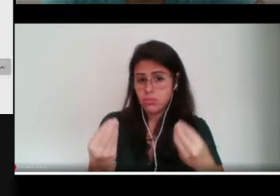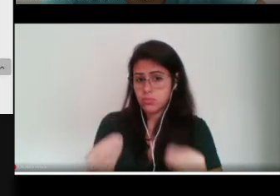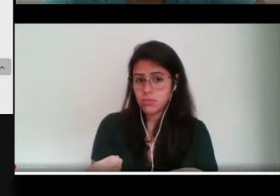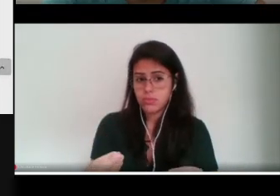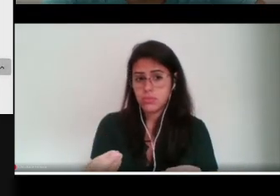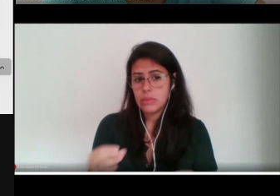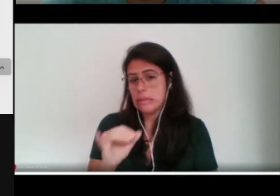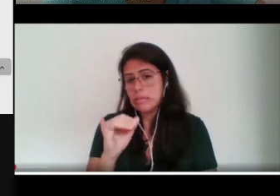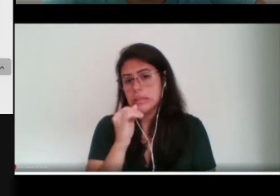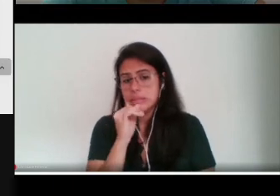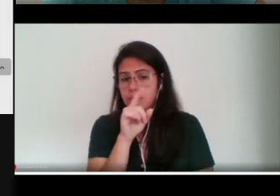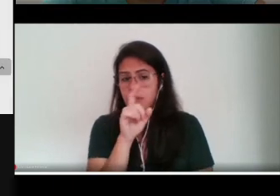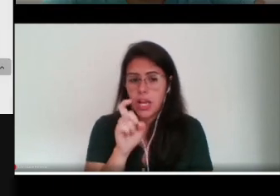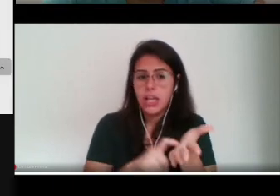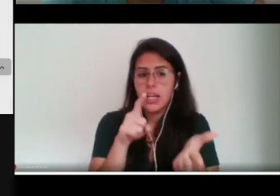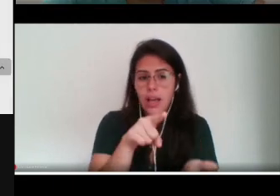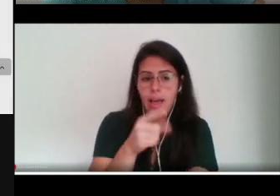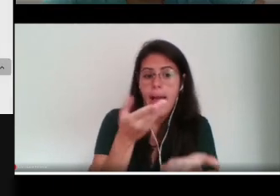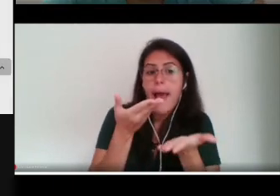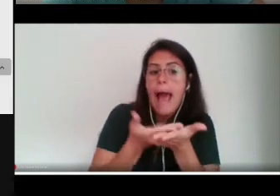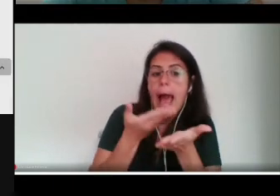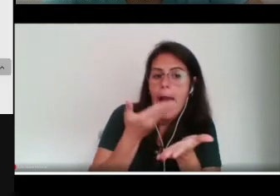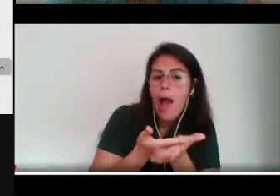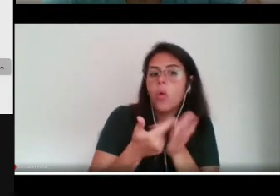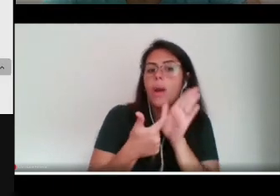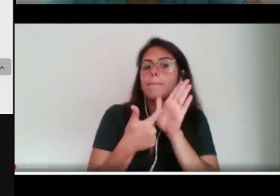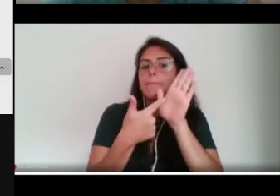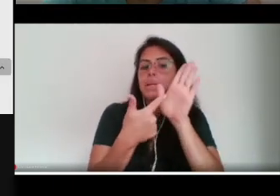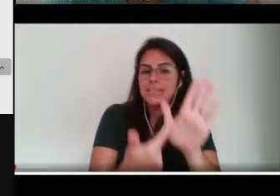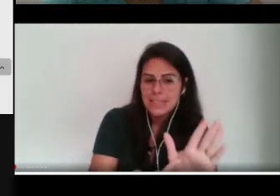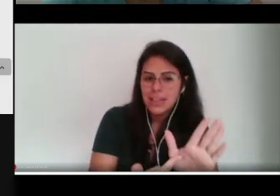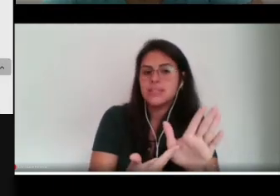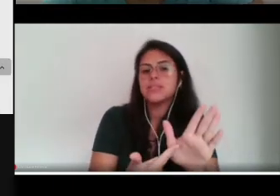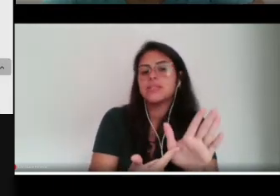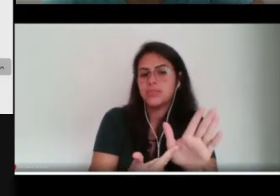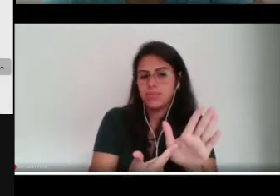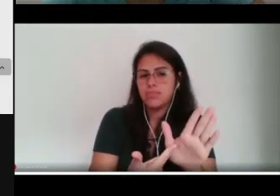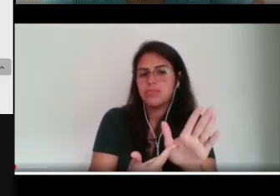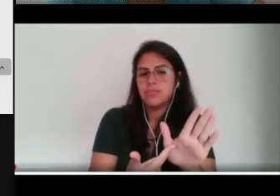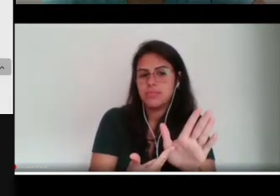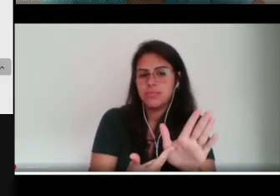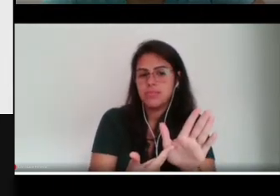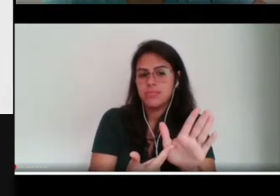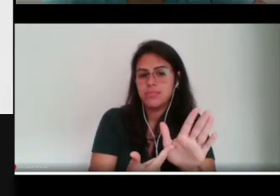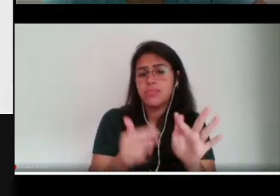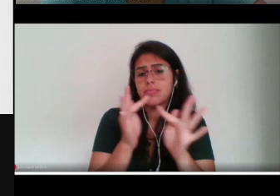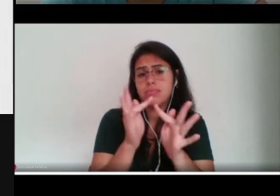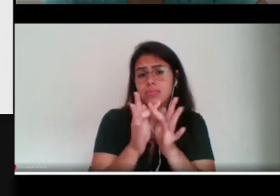de Física 1, eu tenho o link da aula de apresentação, tá?